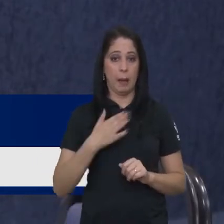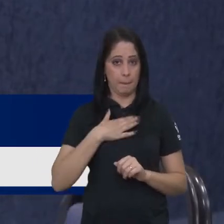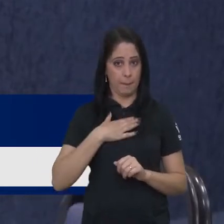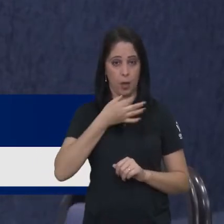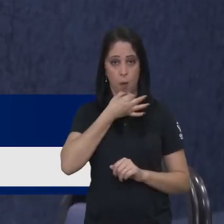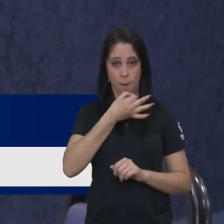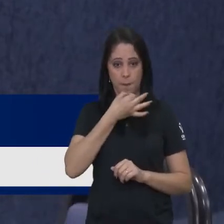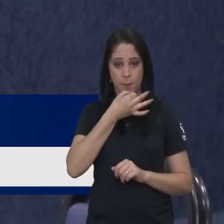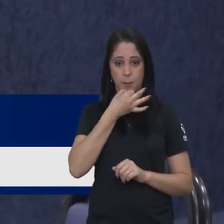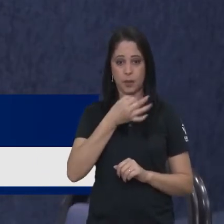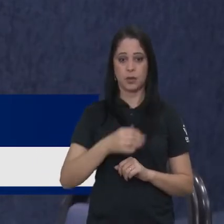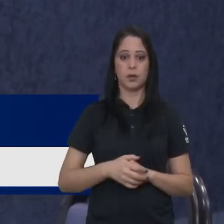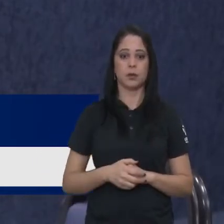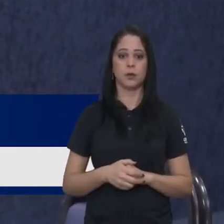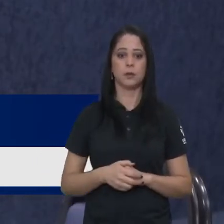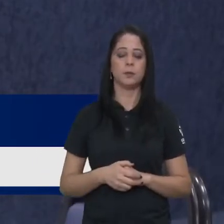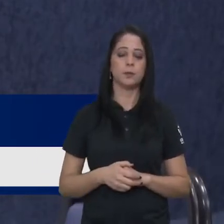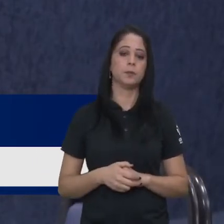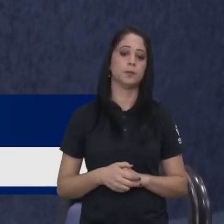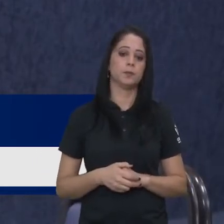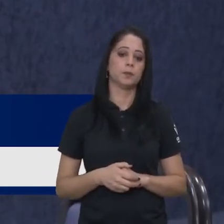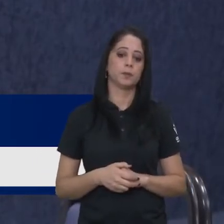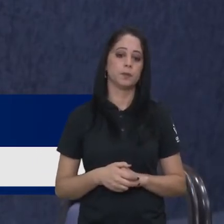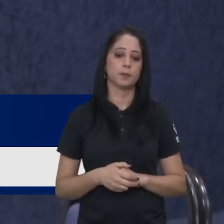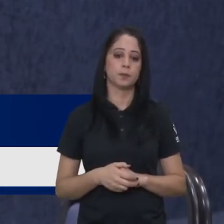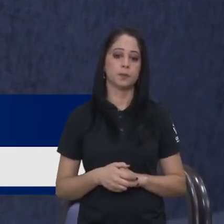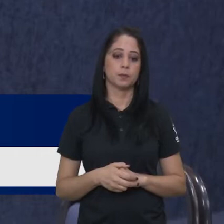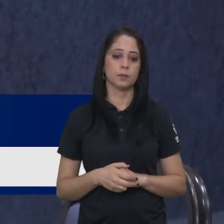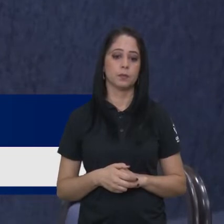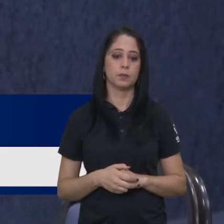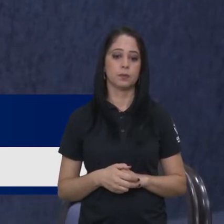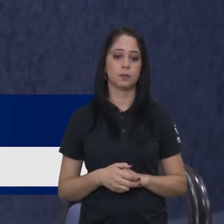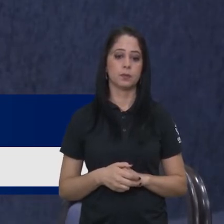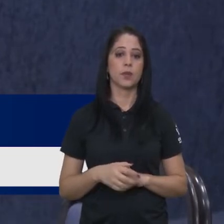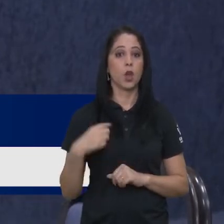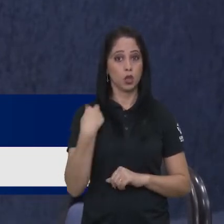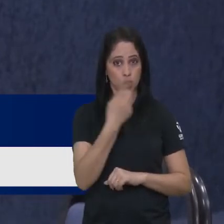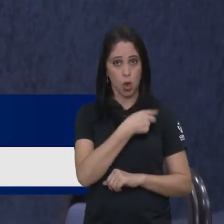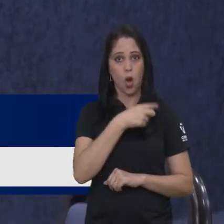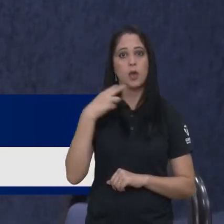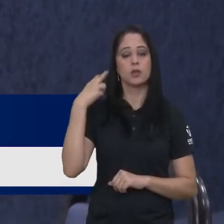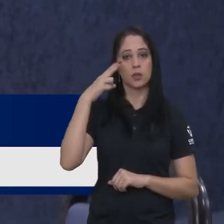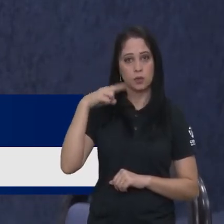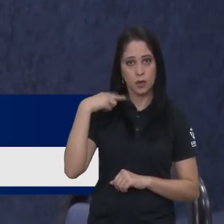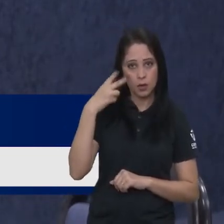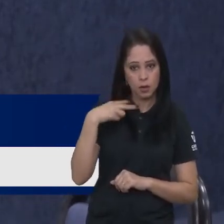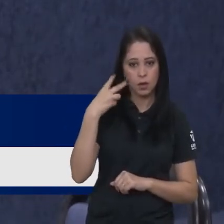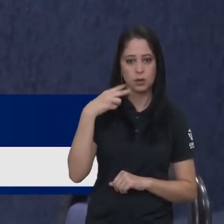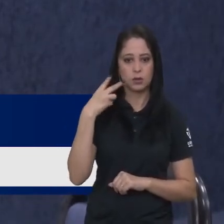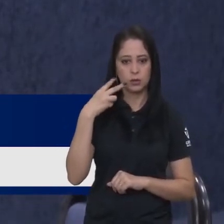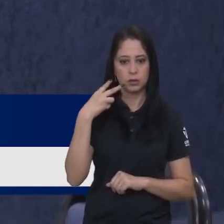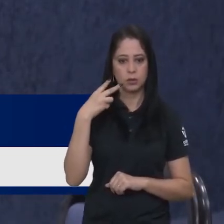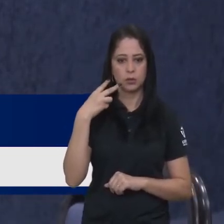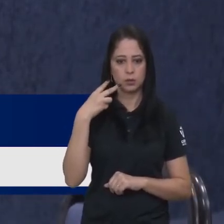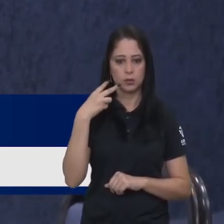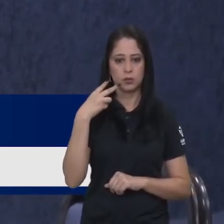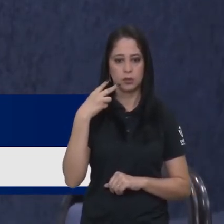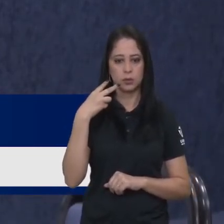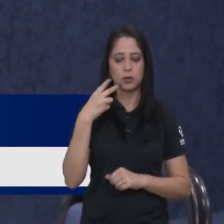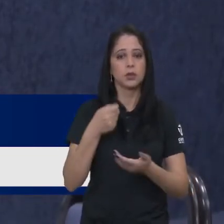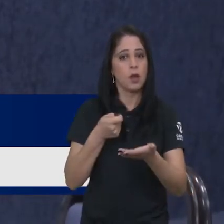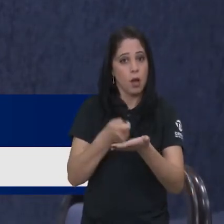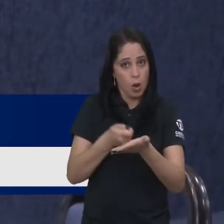minha visão, eu tenho outra pergunta aqui para colocar, mas é nós, enquanto vereadores, enquanto comissão, Thomas,